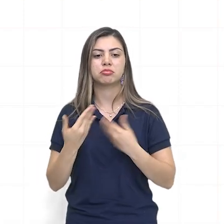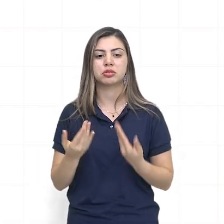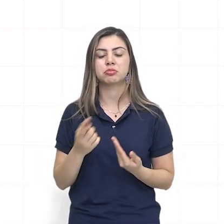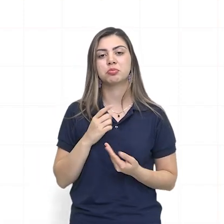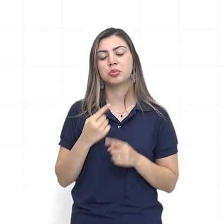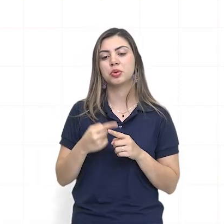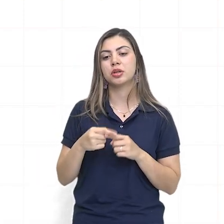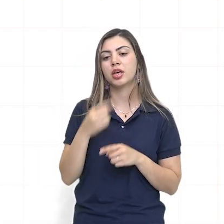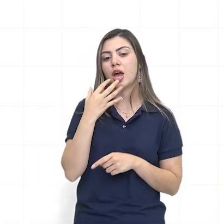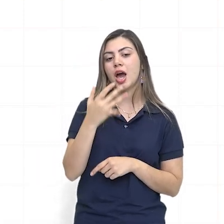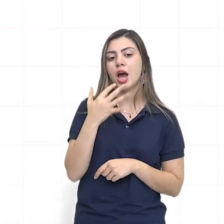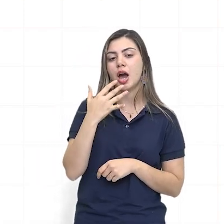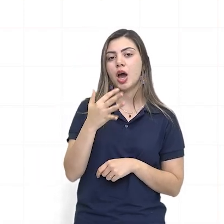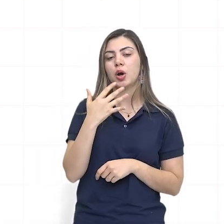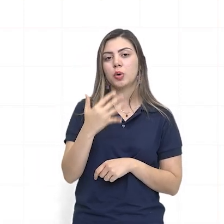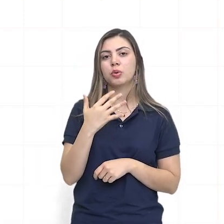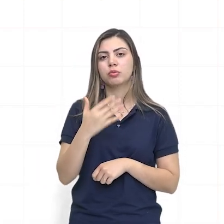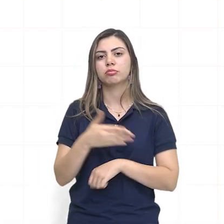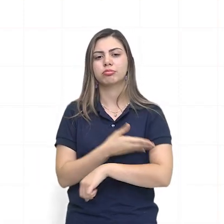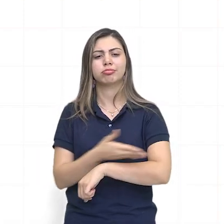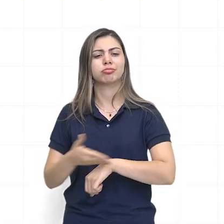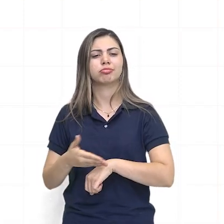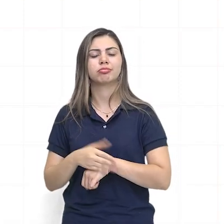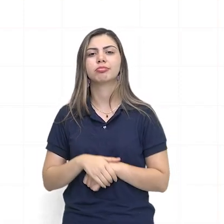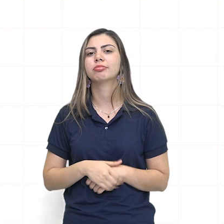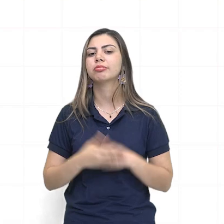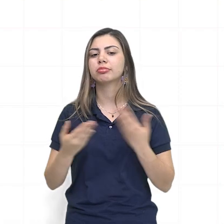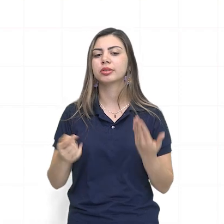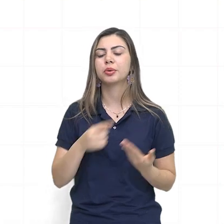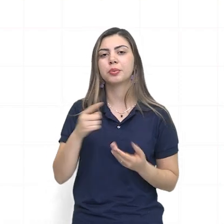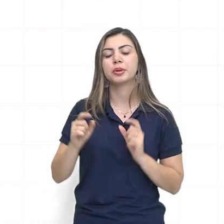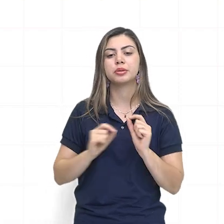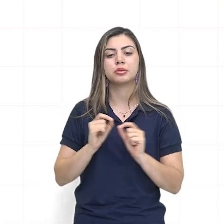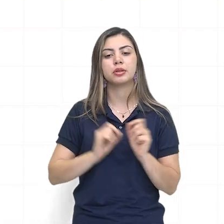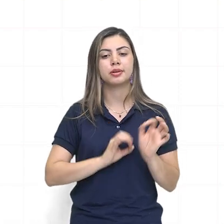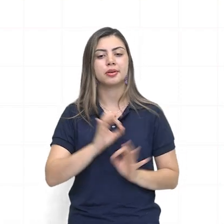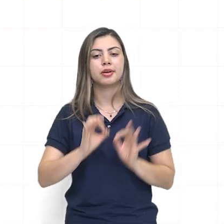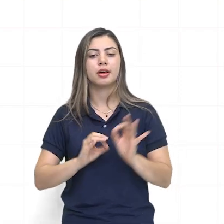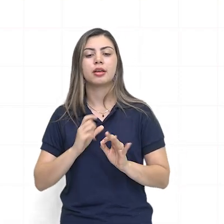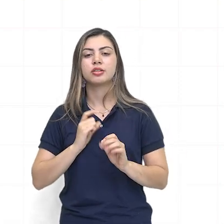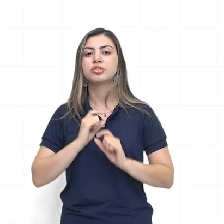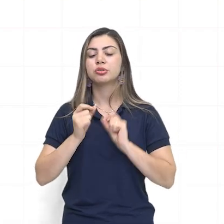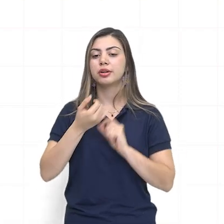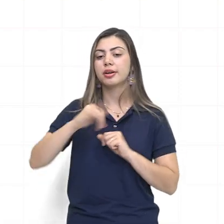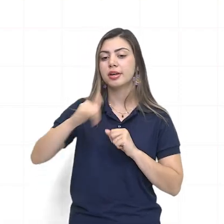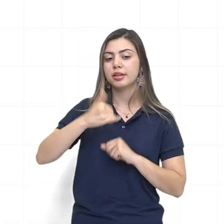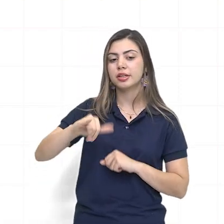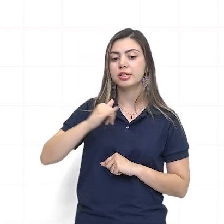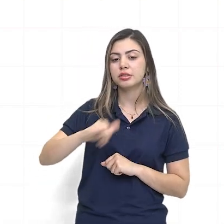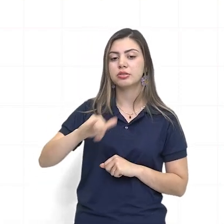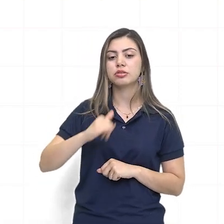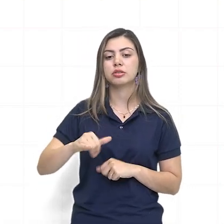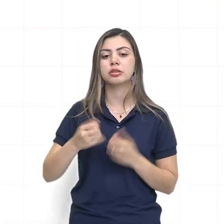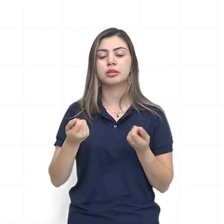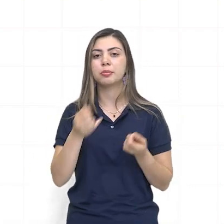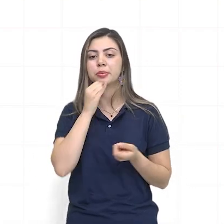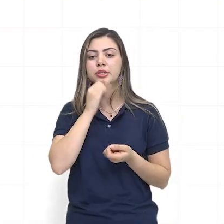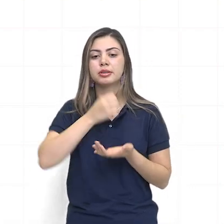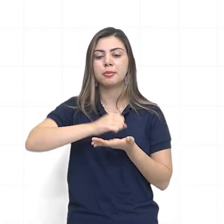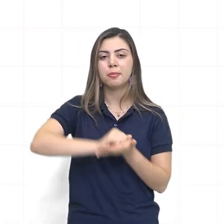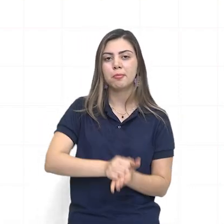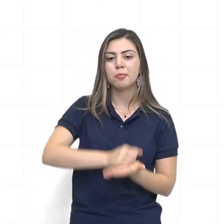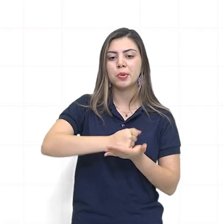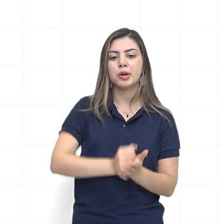ficaram conhecidos devido à cor do hábito. Faziam a produção de energia hidráulica, que lhes servia para moer o